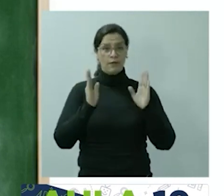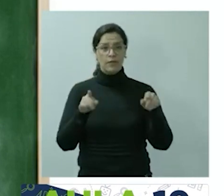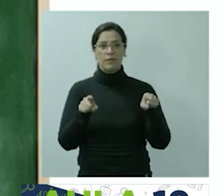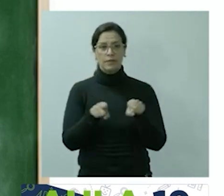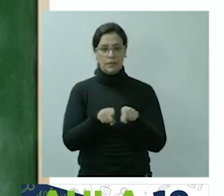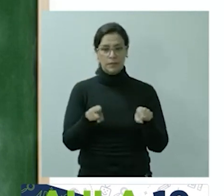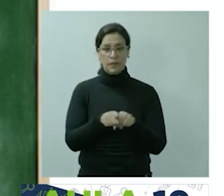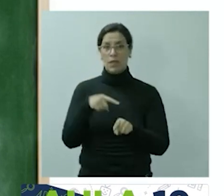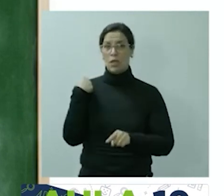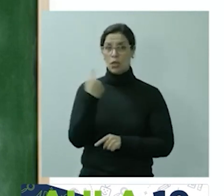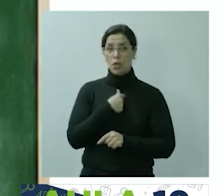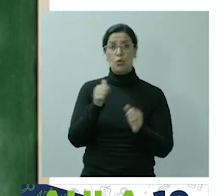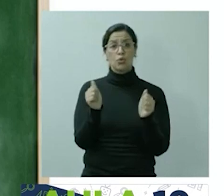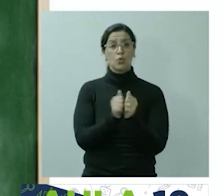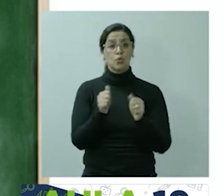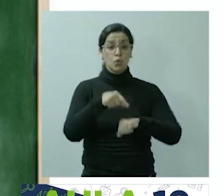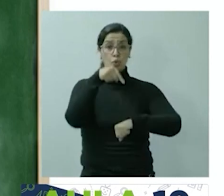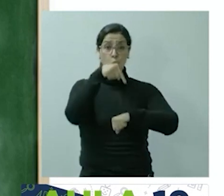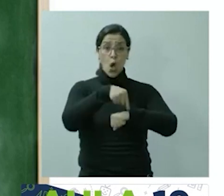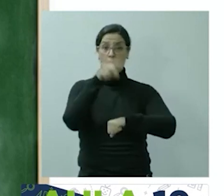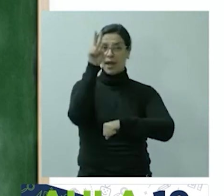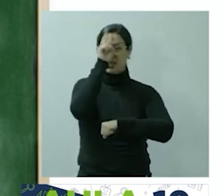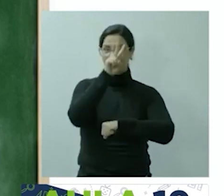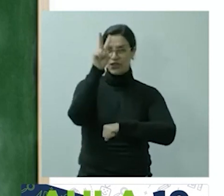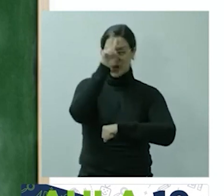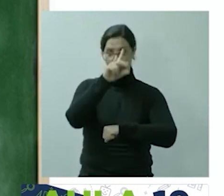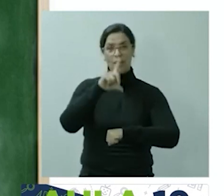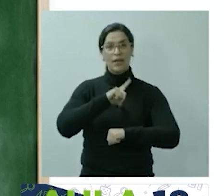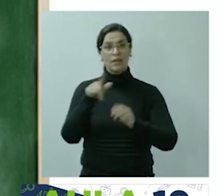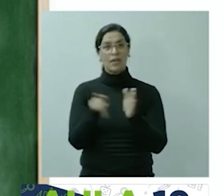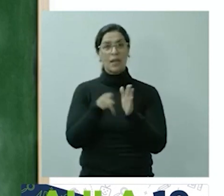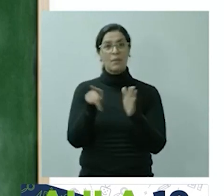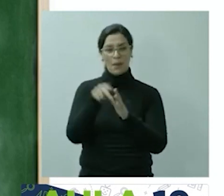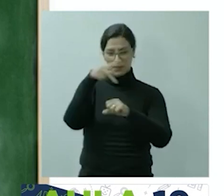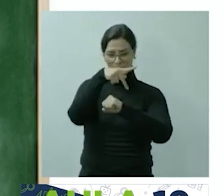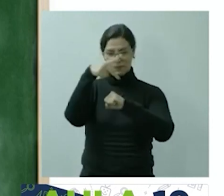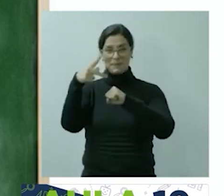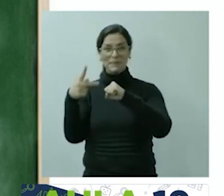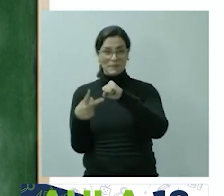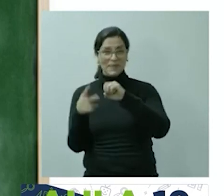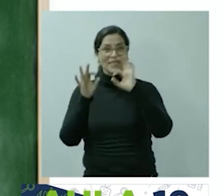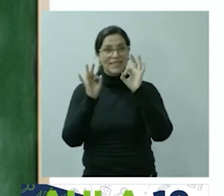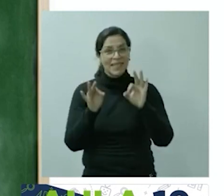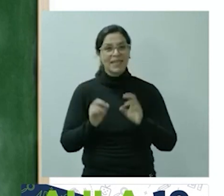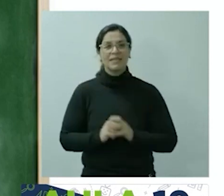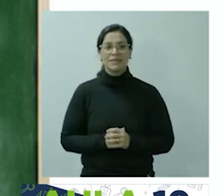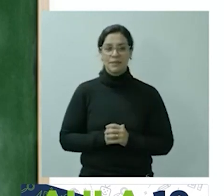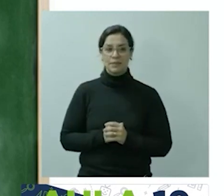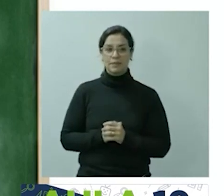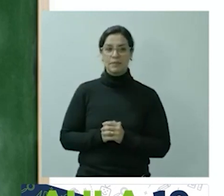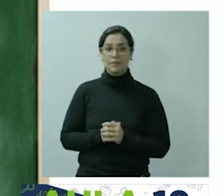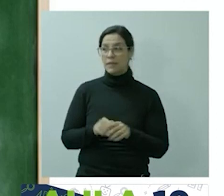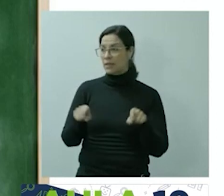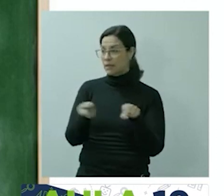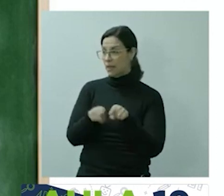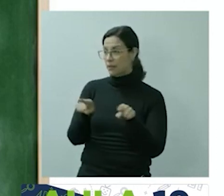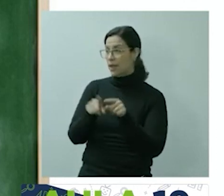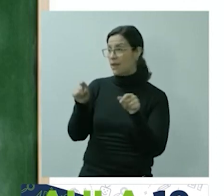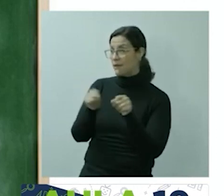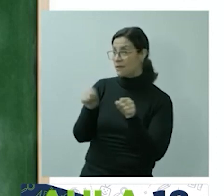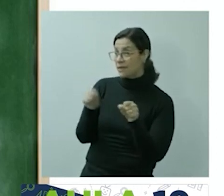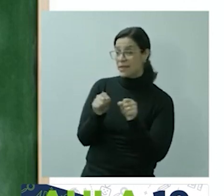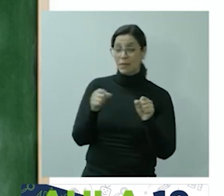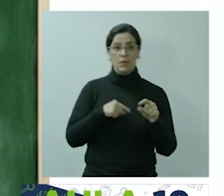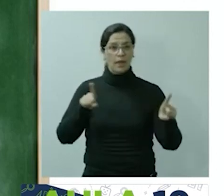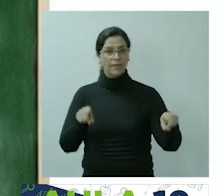também. Tivemos a hora da história, a história do Pequeno Príncipe. Ok, também. Fizemos